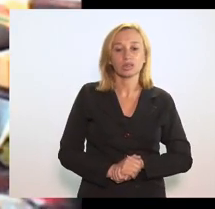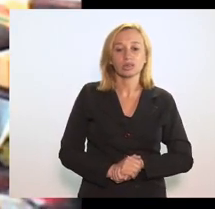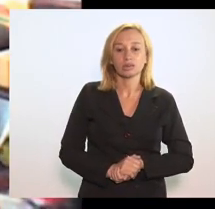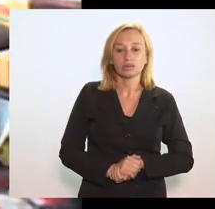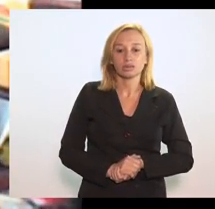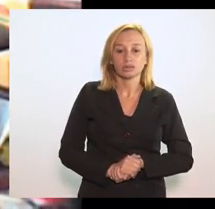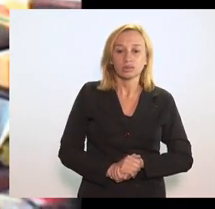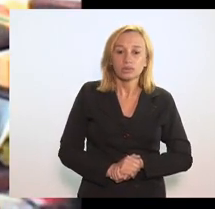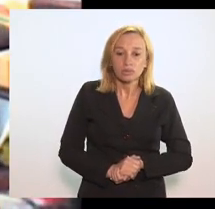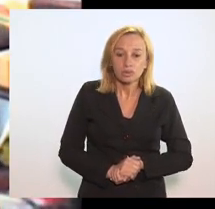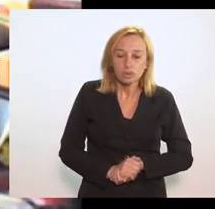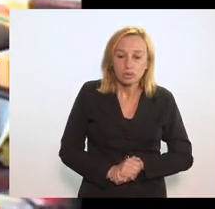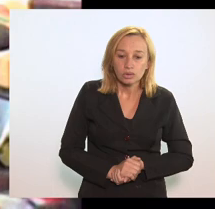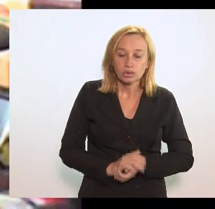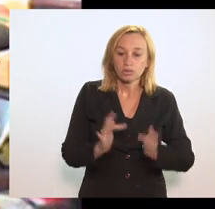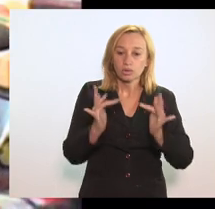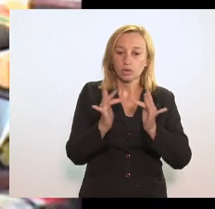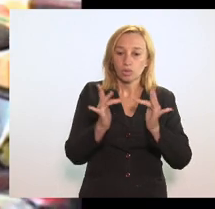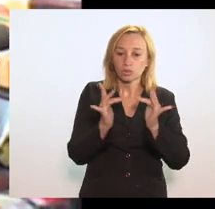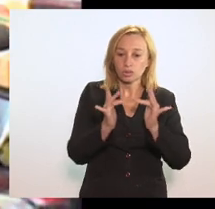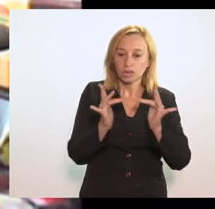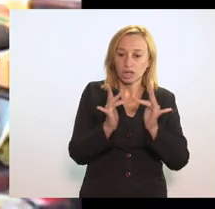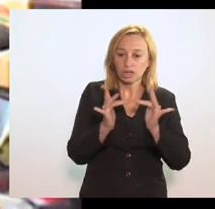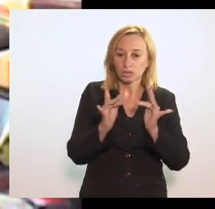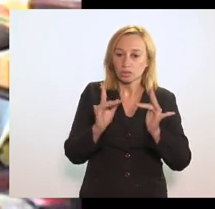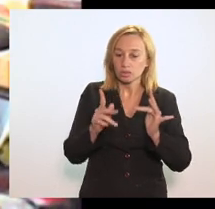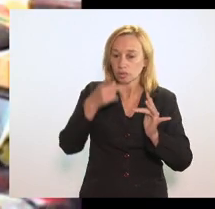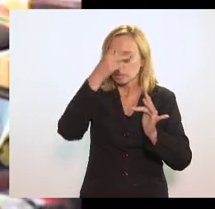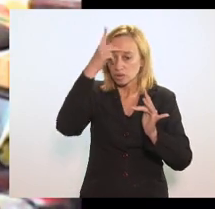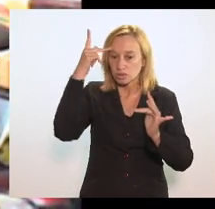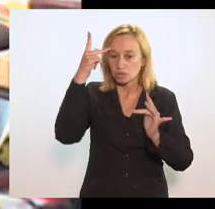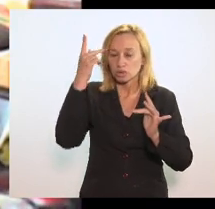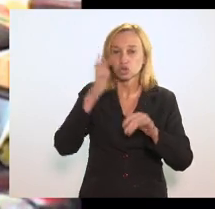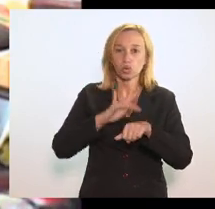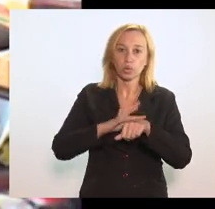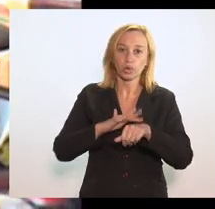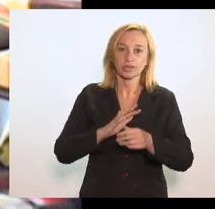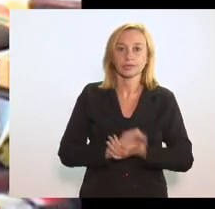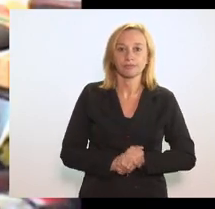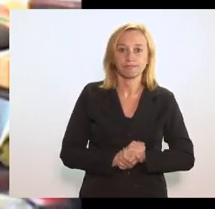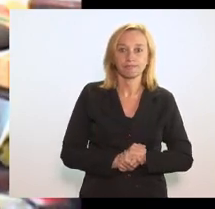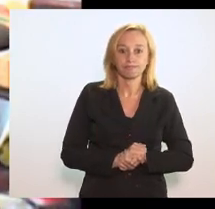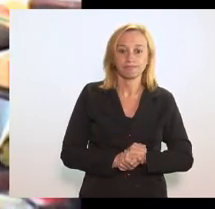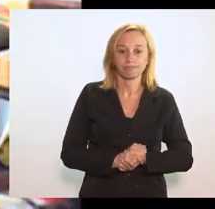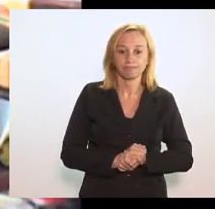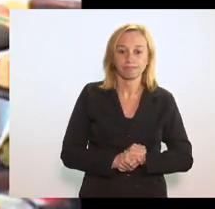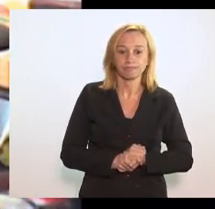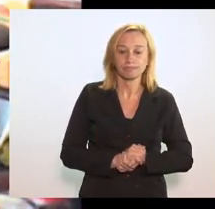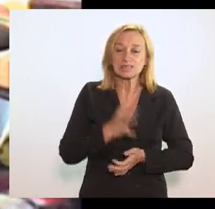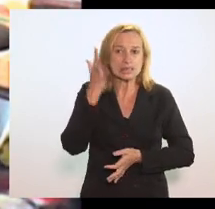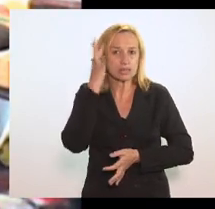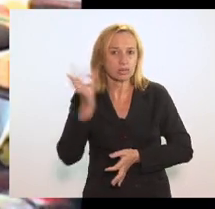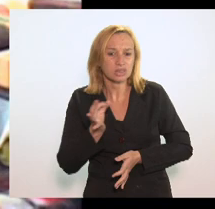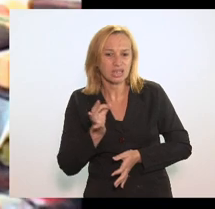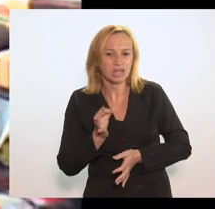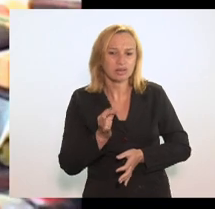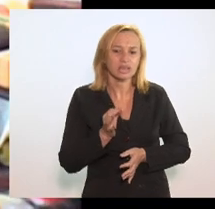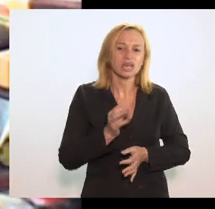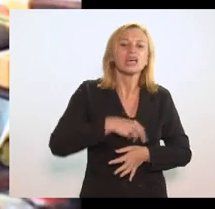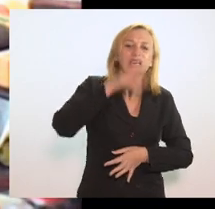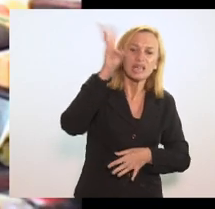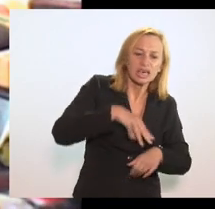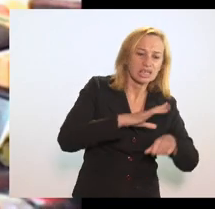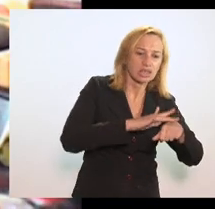relação, contato próximo com pessoas infectadas. Mas se não se sabe quem está infectado e quem não